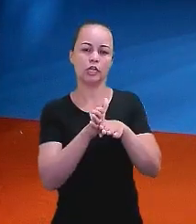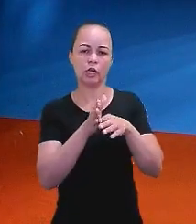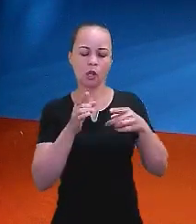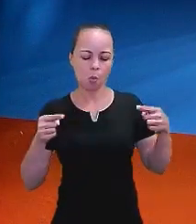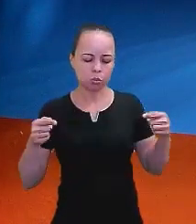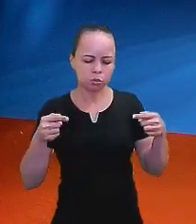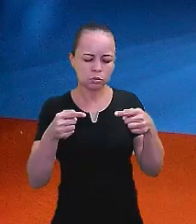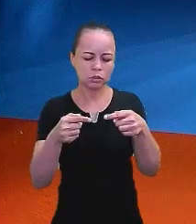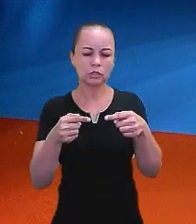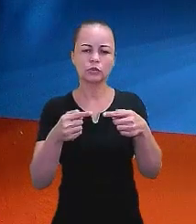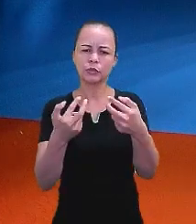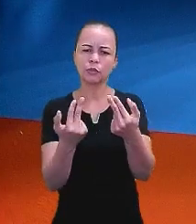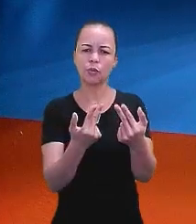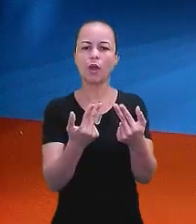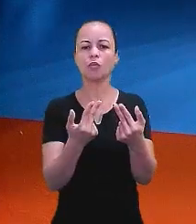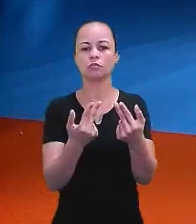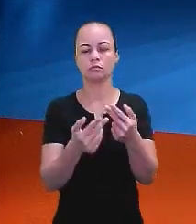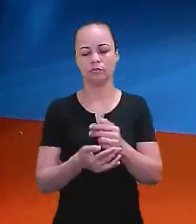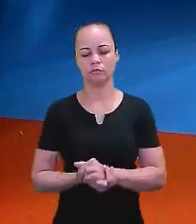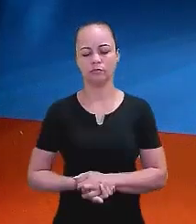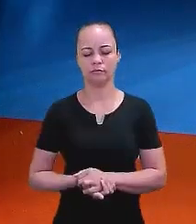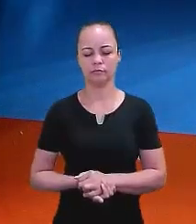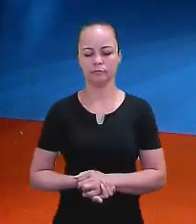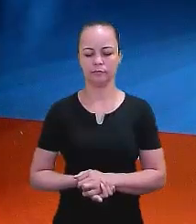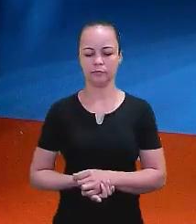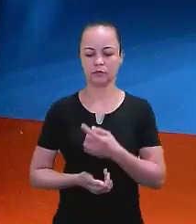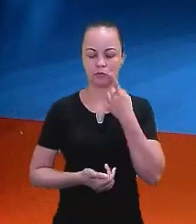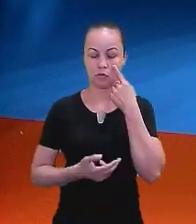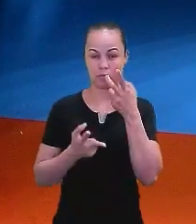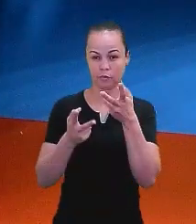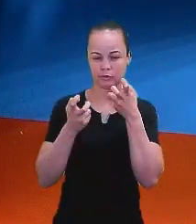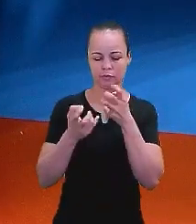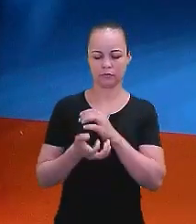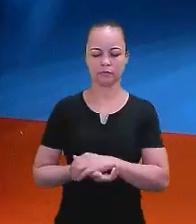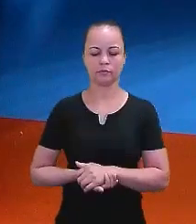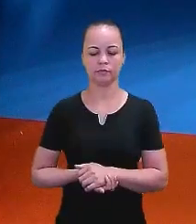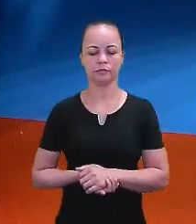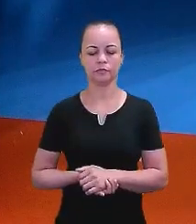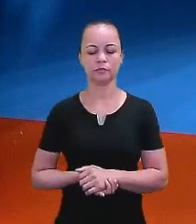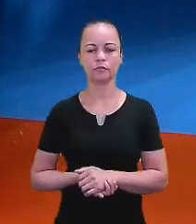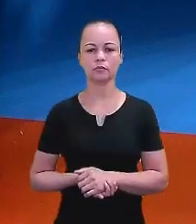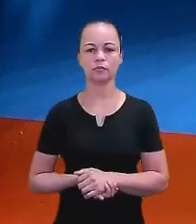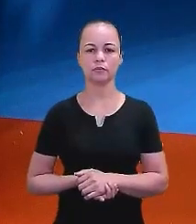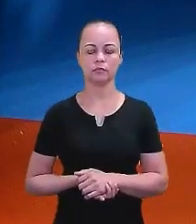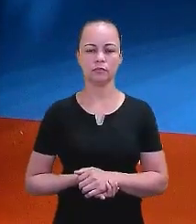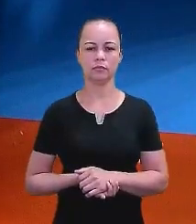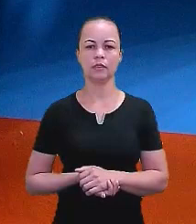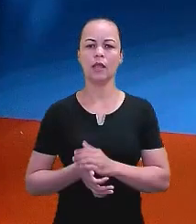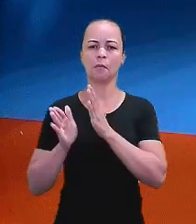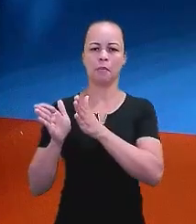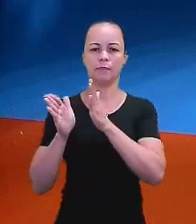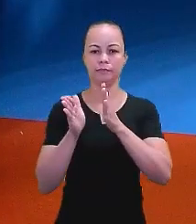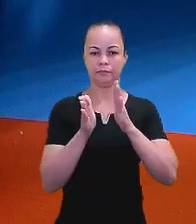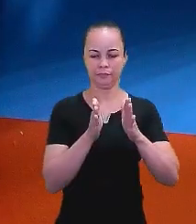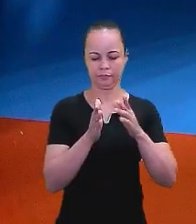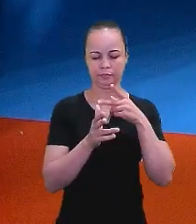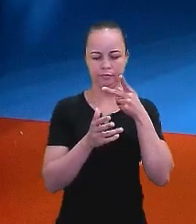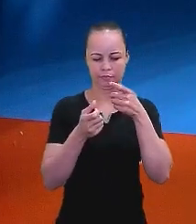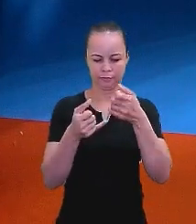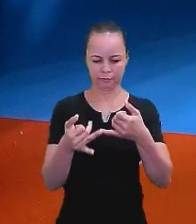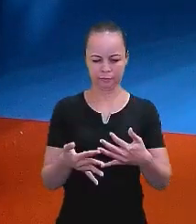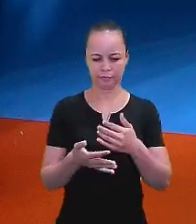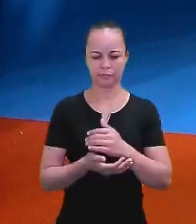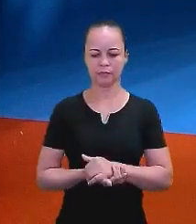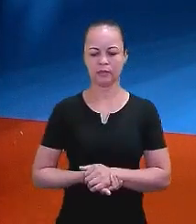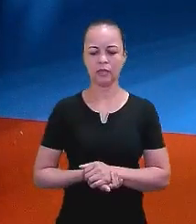ponto do caminho. Então, vamos lá, vamos analisar direitinho. Passo por passo do que eu falei. Perceba que